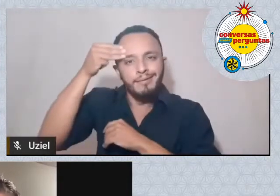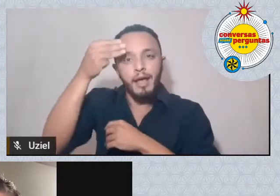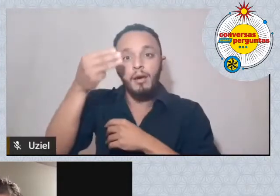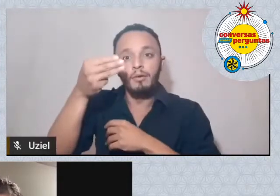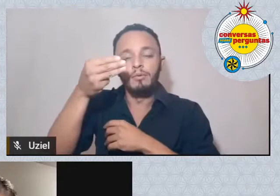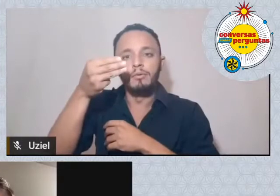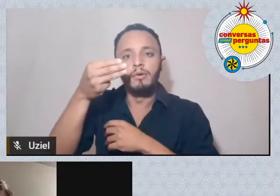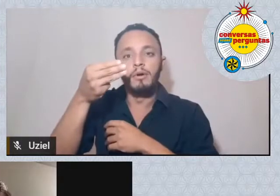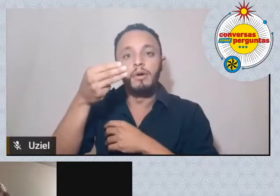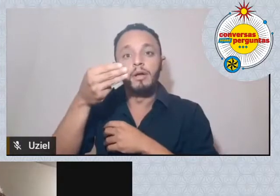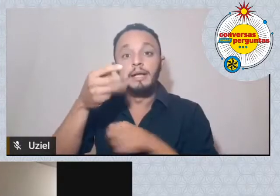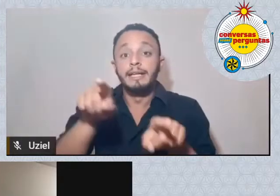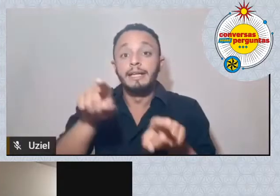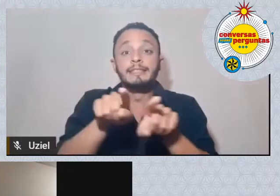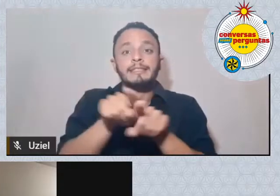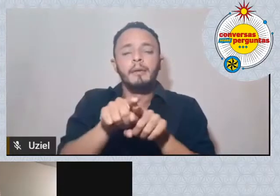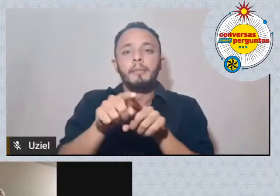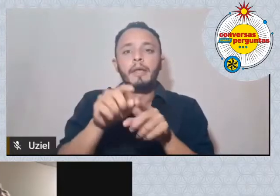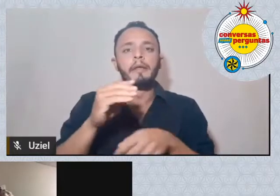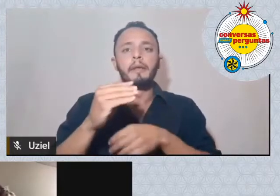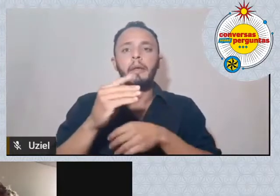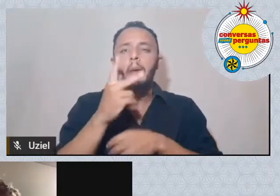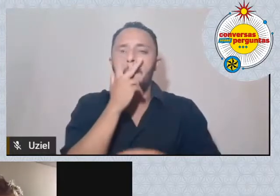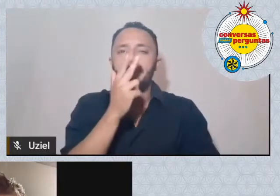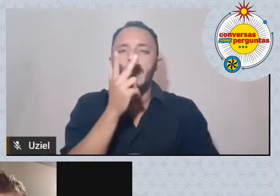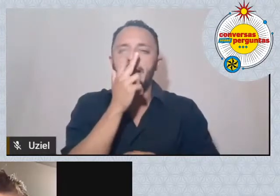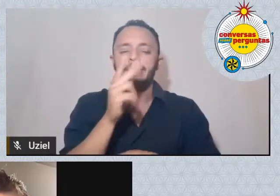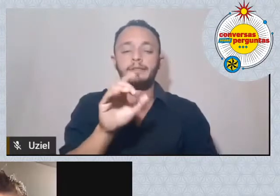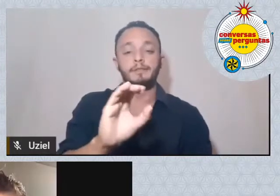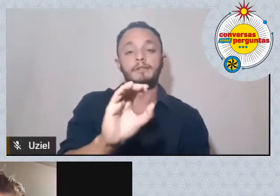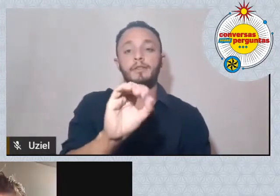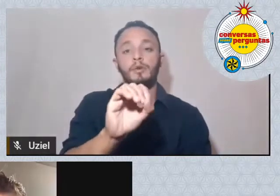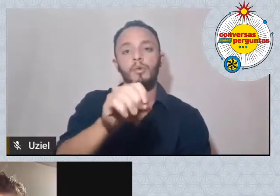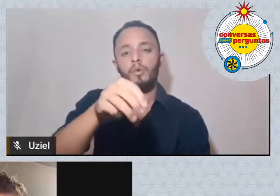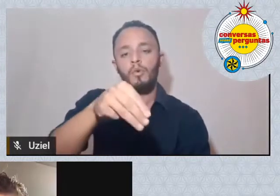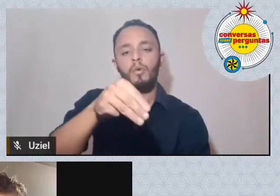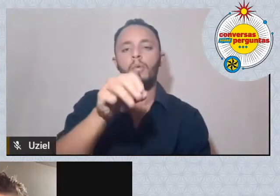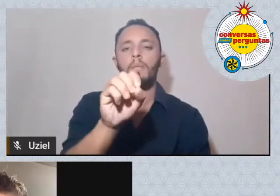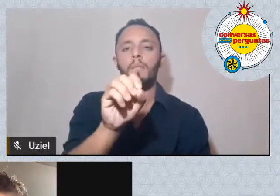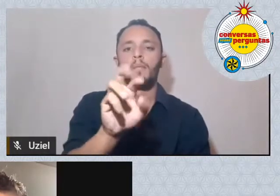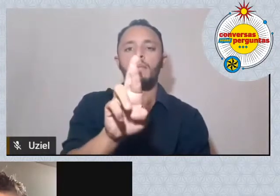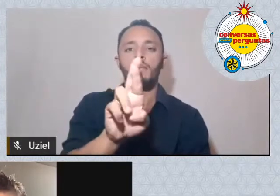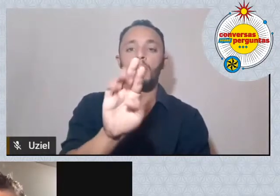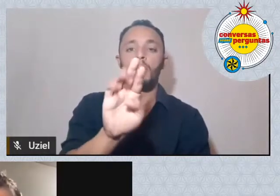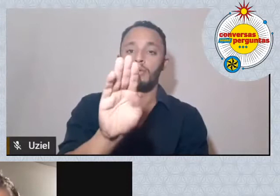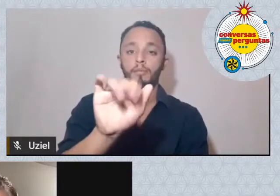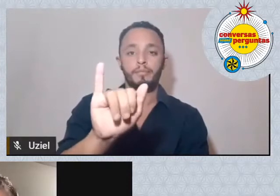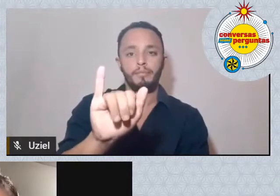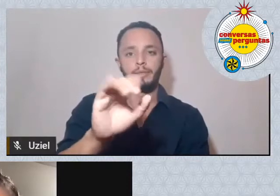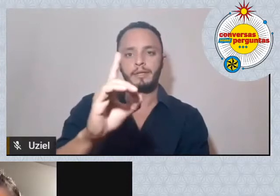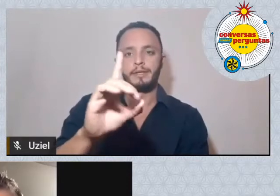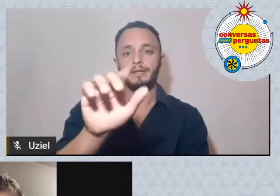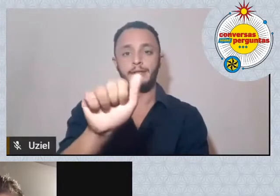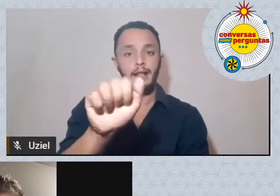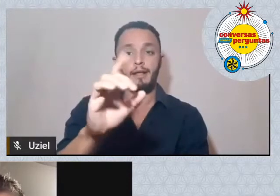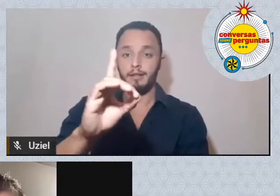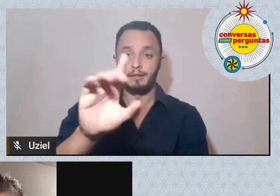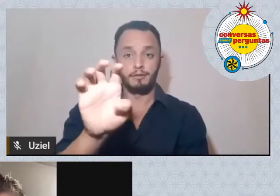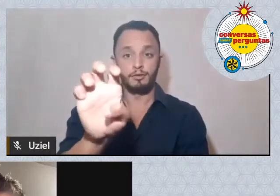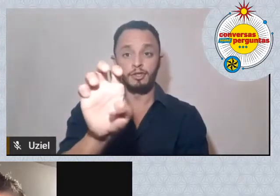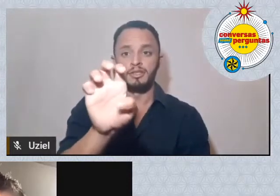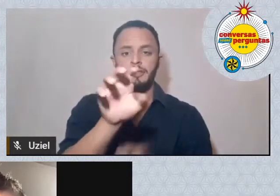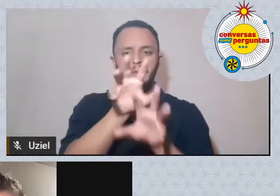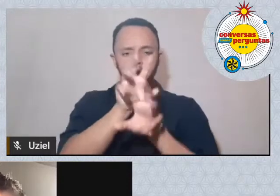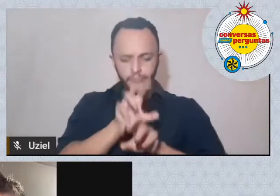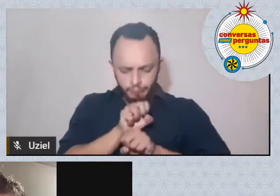outro, uma comorbidade, para voltar numa palavra que a gente usou aqui ao longo da conversa, também um pouco estranha,